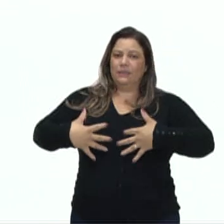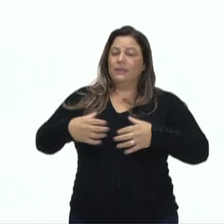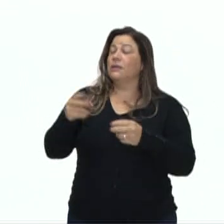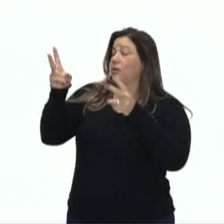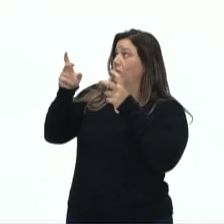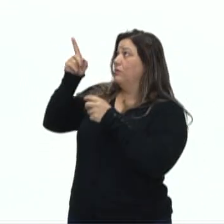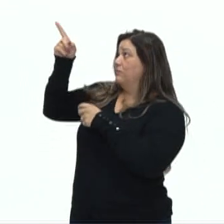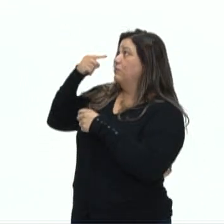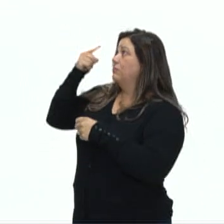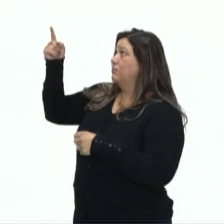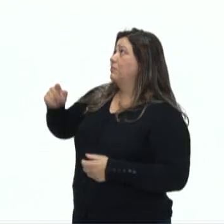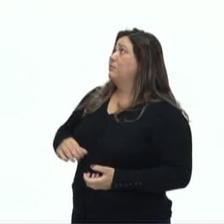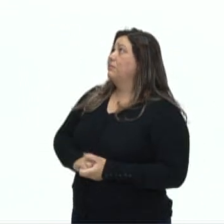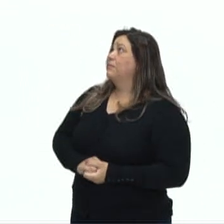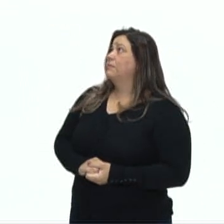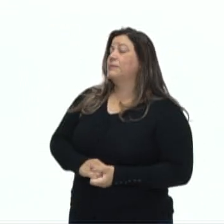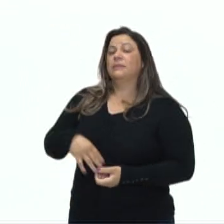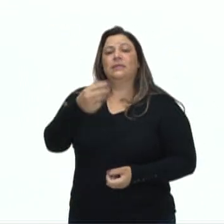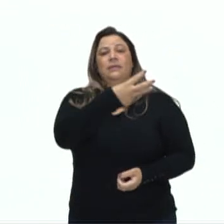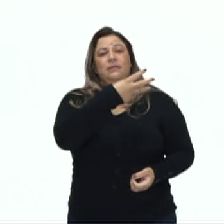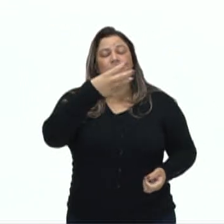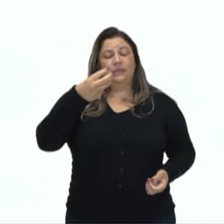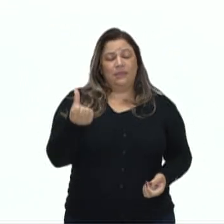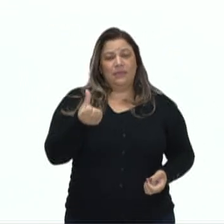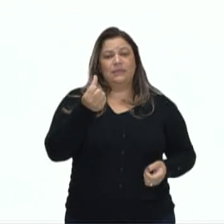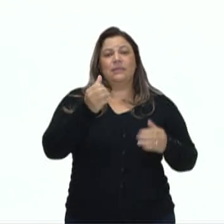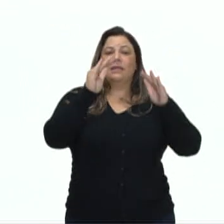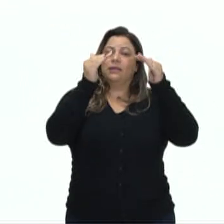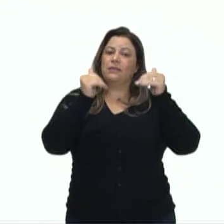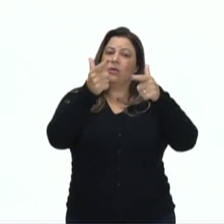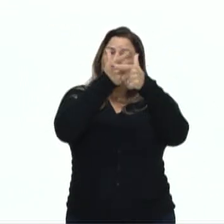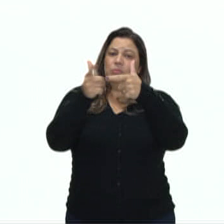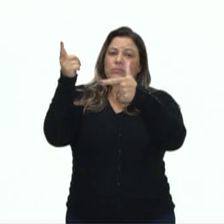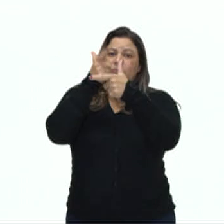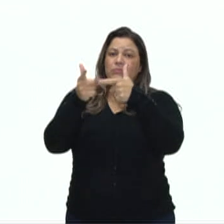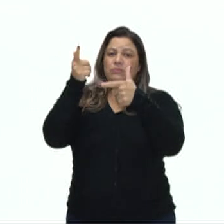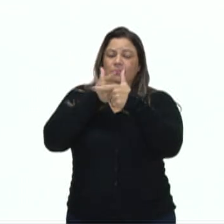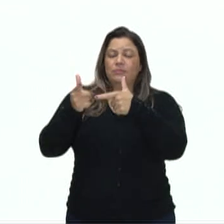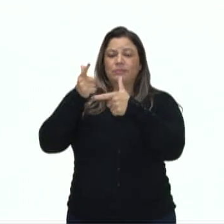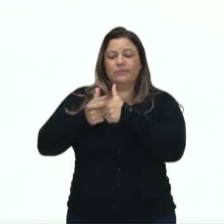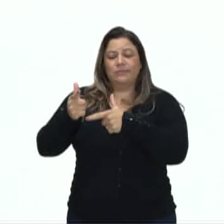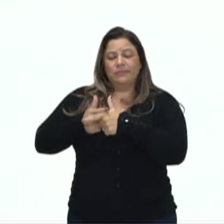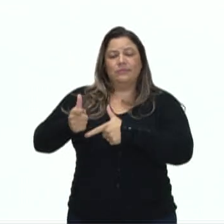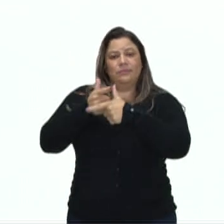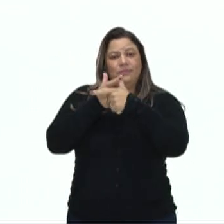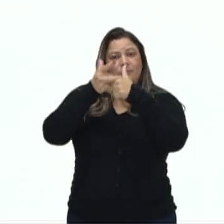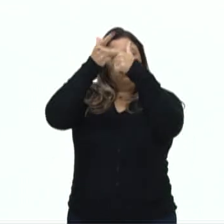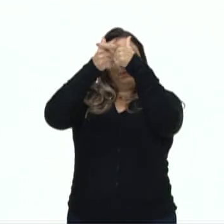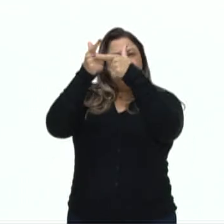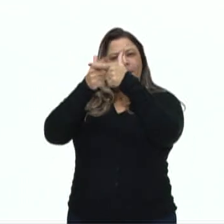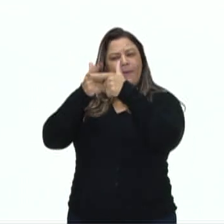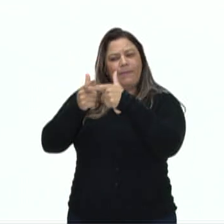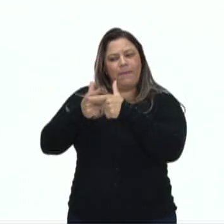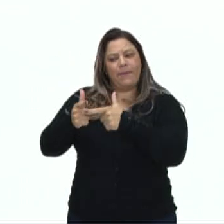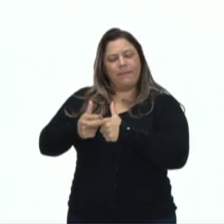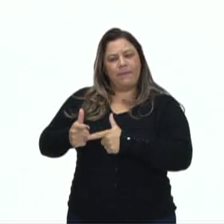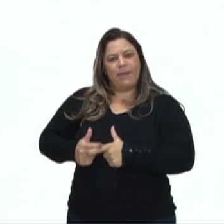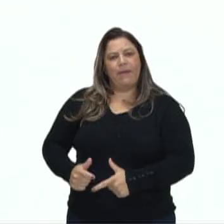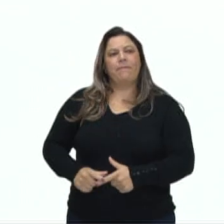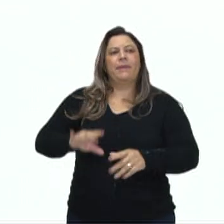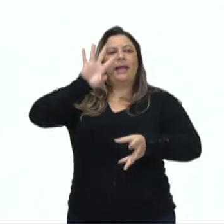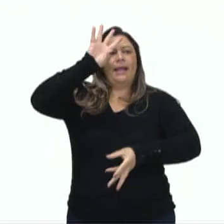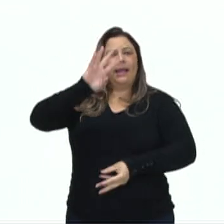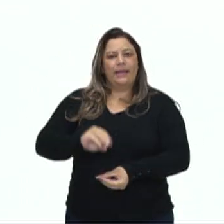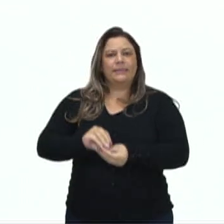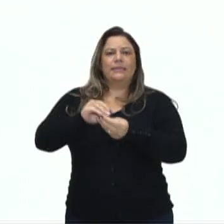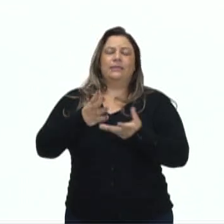36. 36 dividido por 2 dá 18. 18 dividido por 2 dá 9. Aí o 9